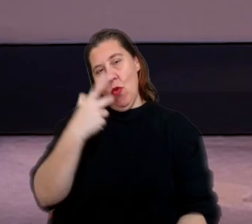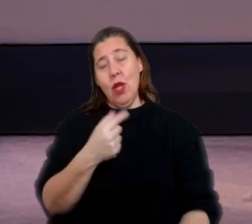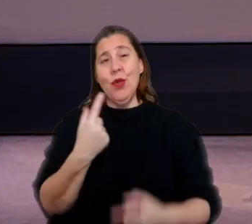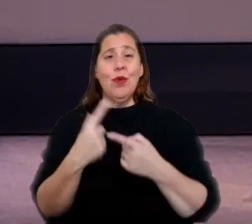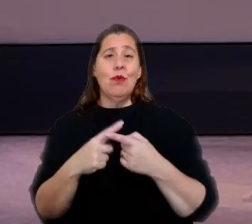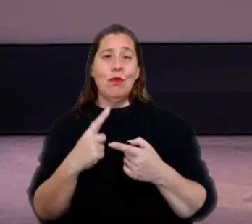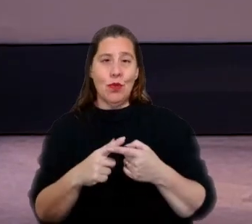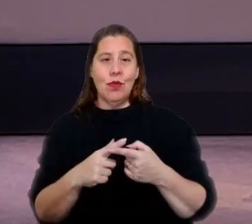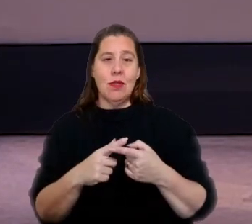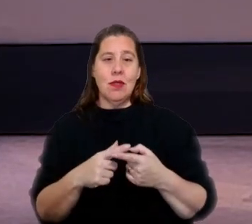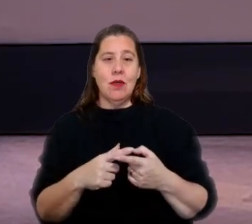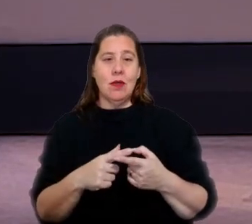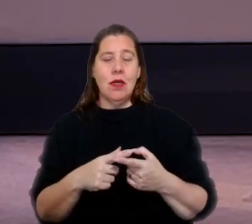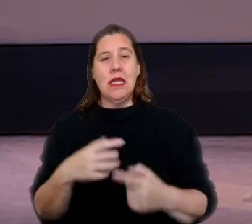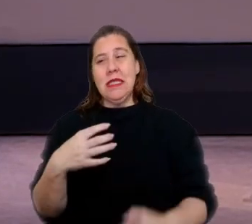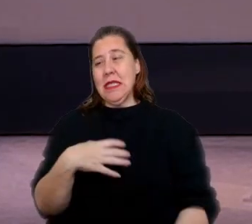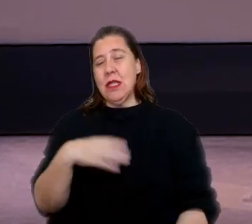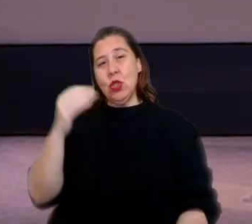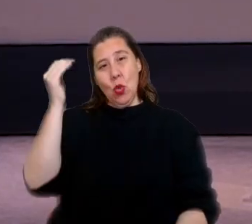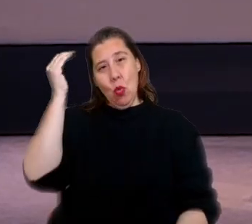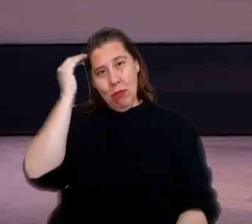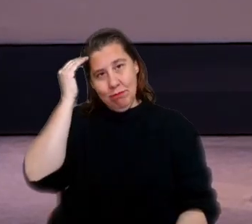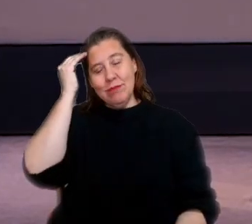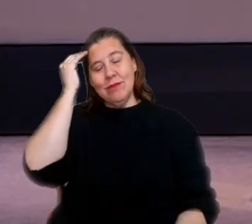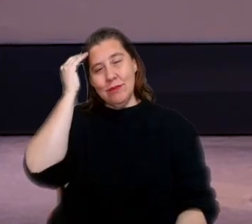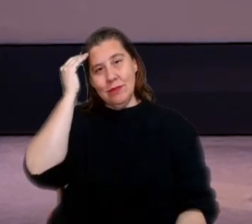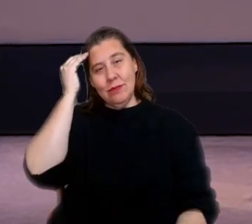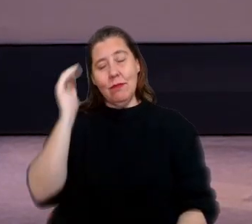né, porque ele fica com muita culpa, né?